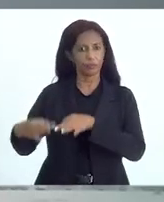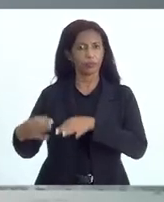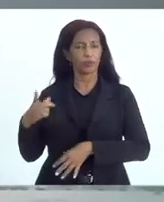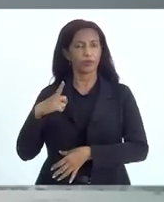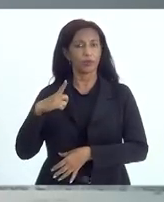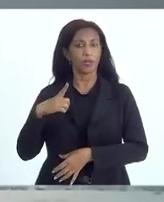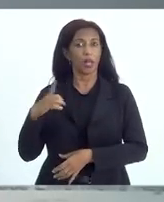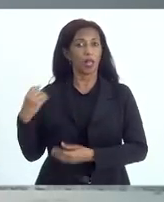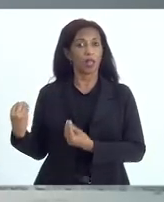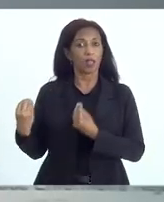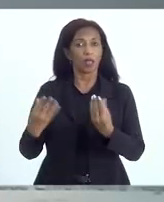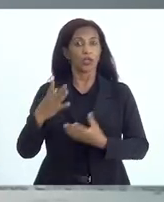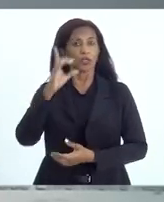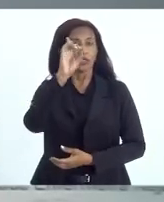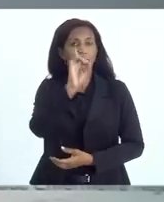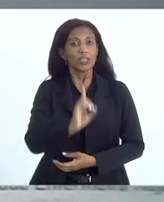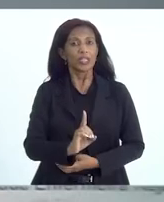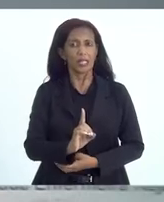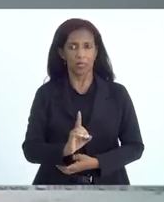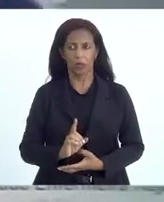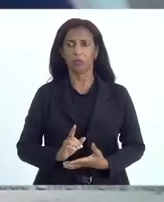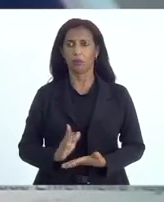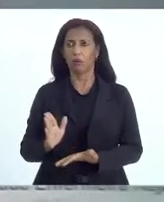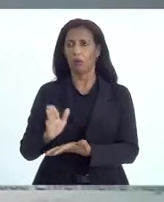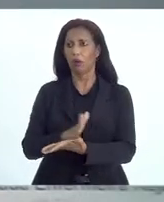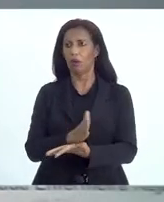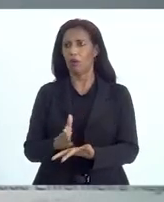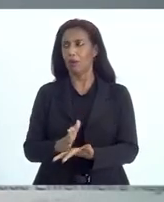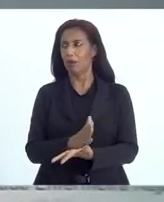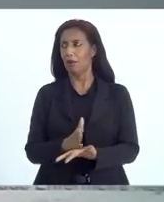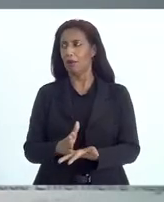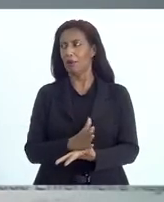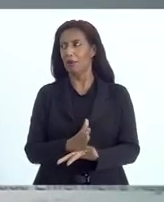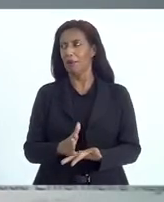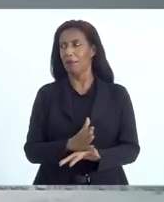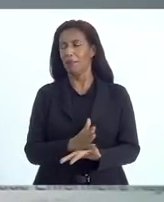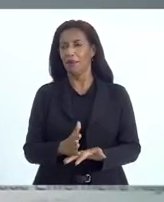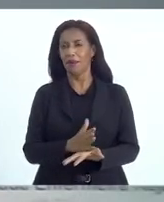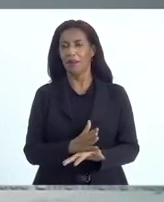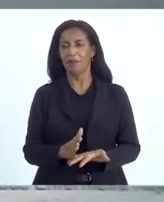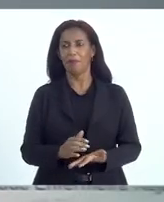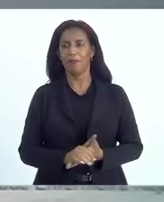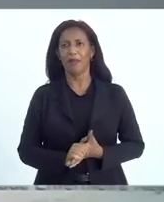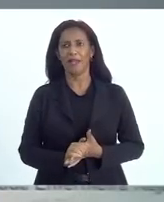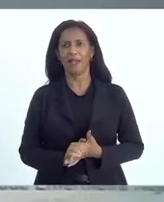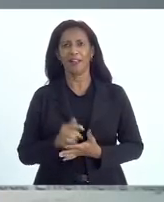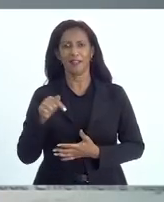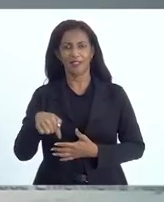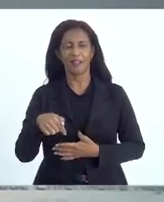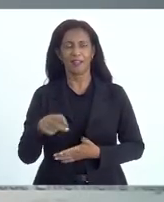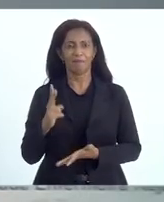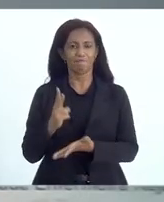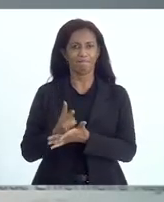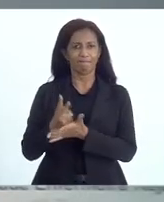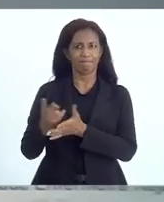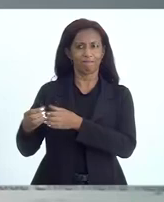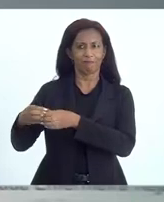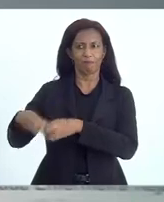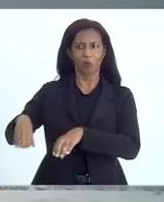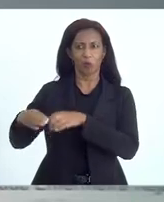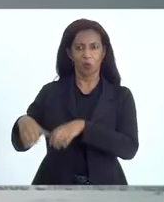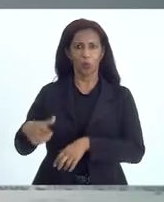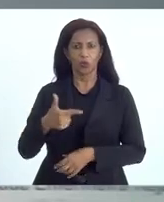dando direitos alguns os resultados estão desse mesmo concurso